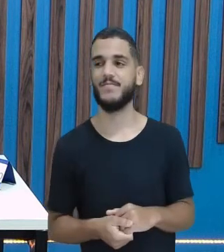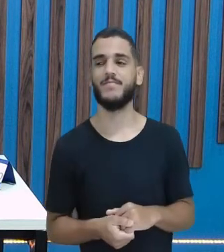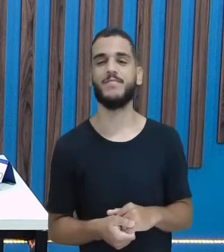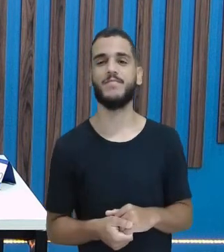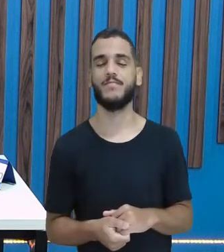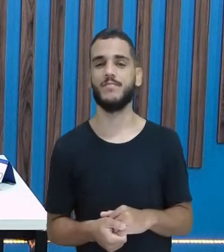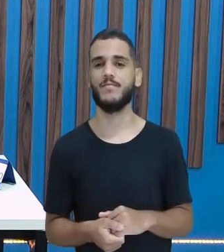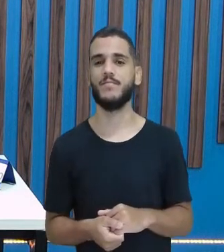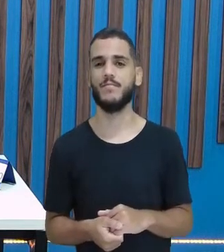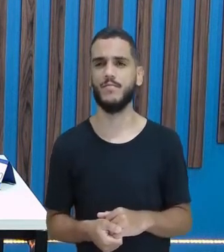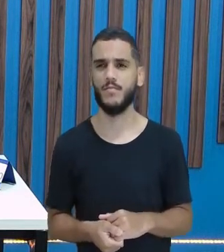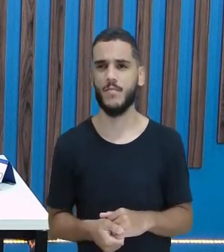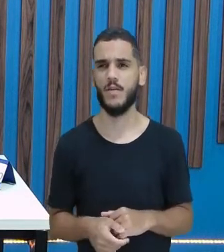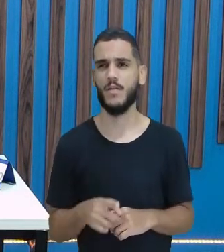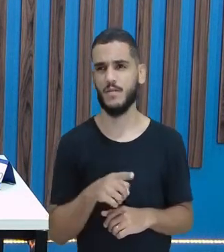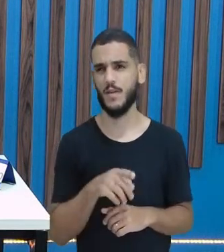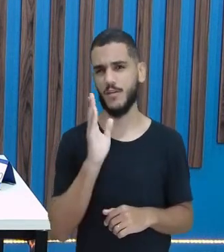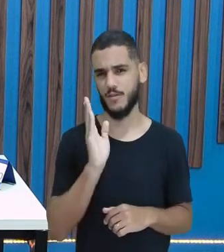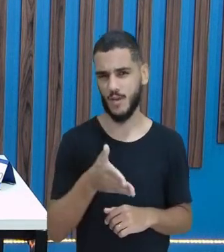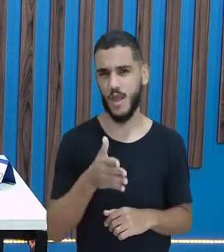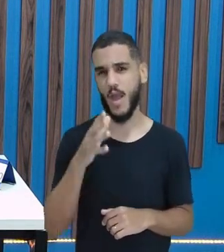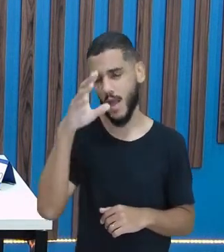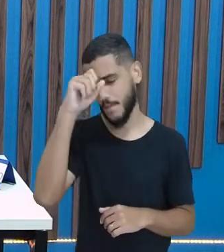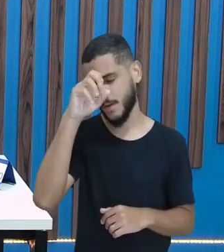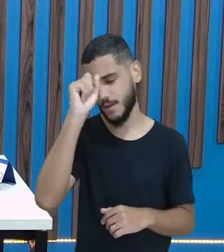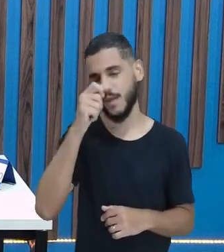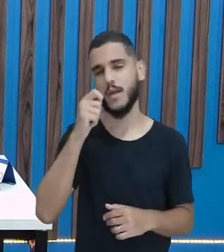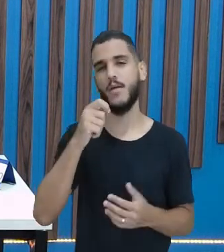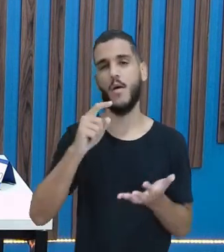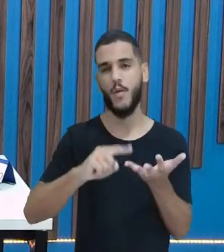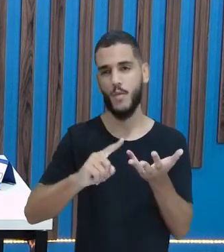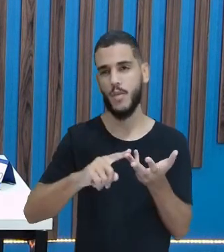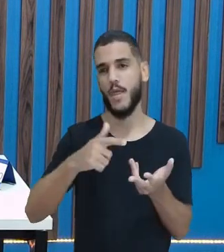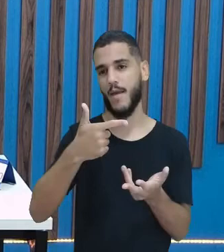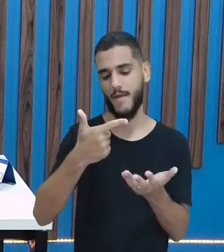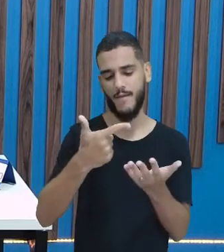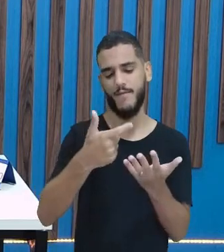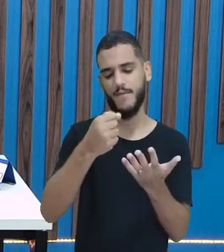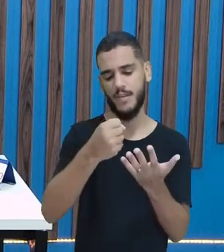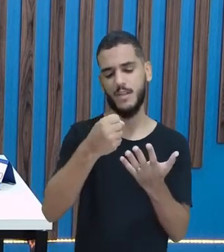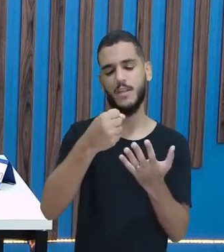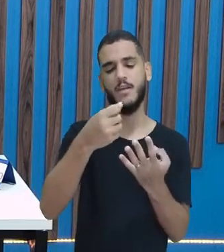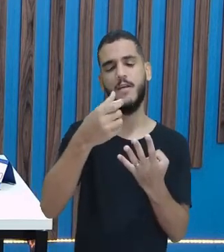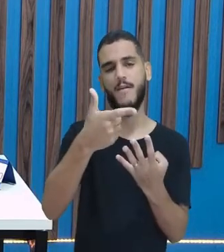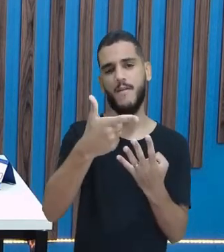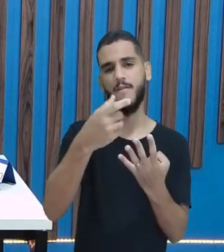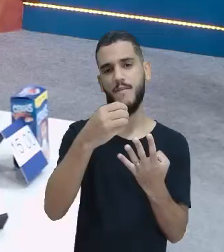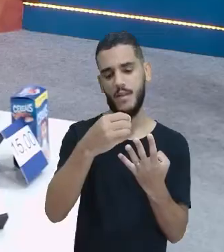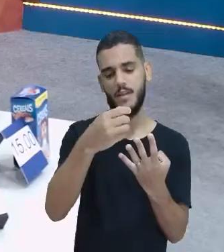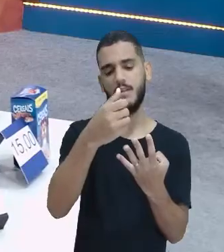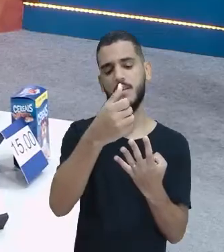de R$ 20. Vocês já aprenderam a contar de 20 em 20? Então, olha só. 20,